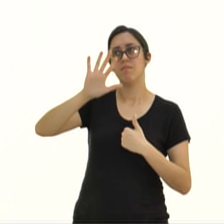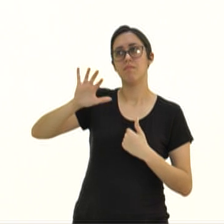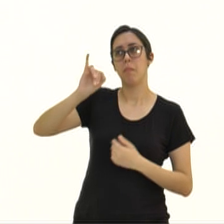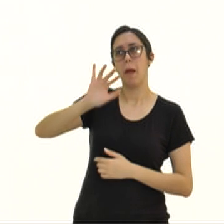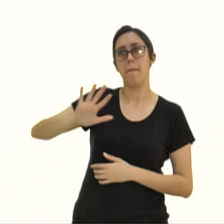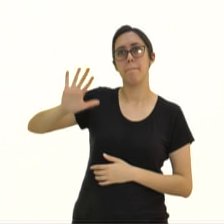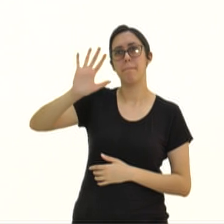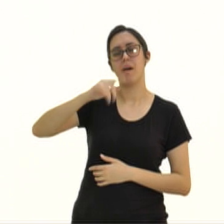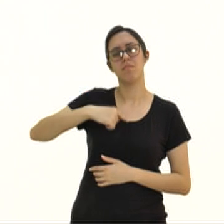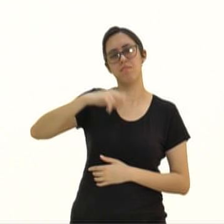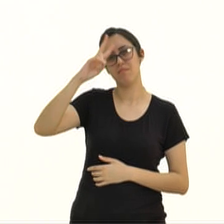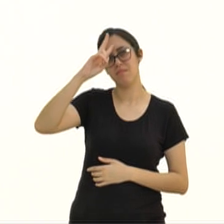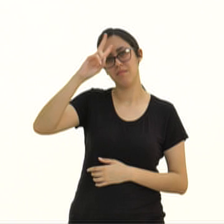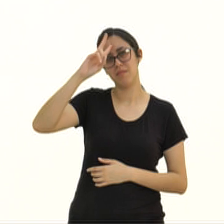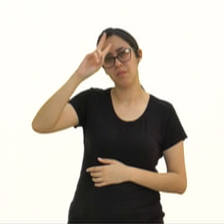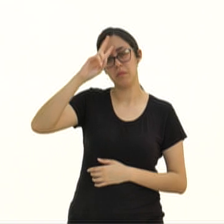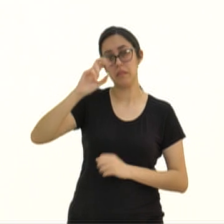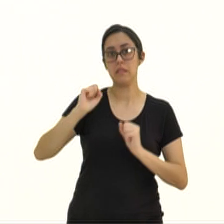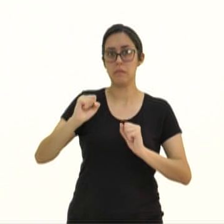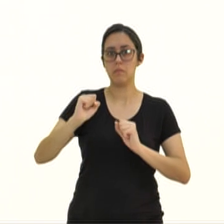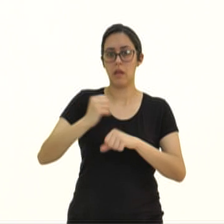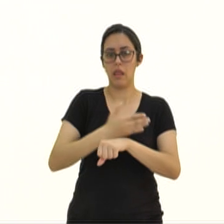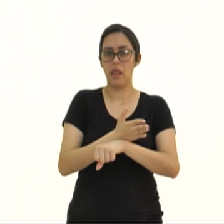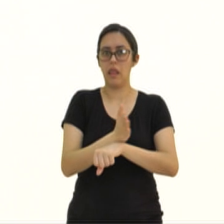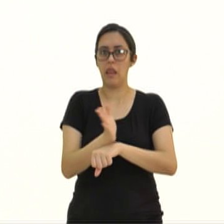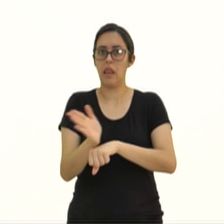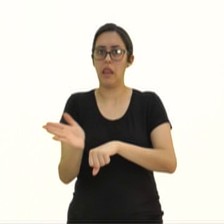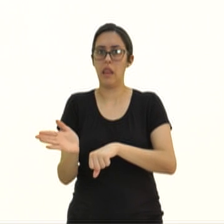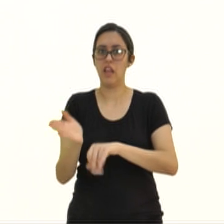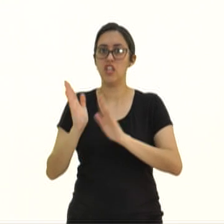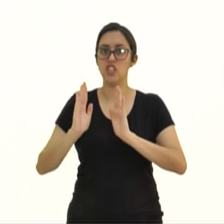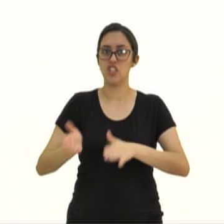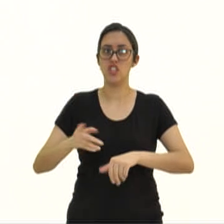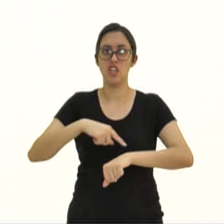Lembrou-me que podia ser tarde e quis dizê-lo.